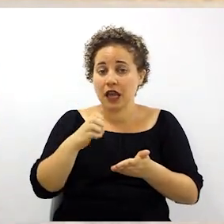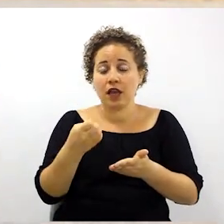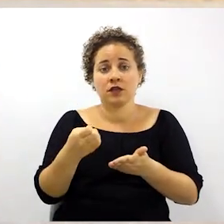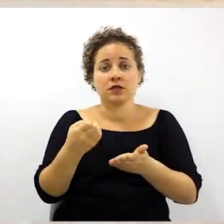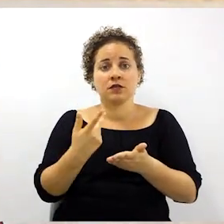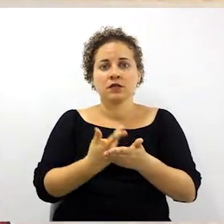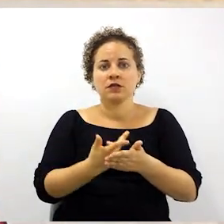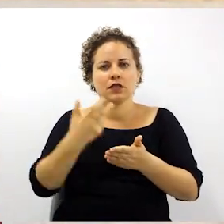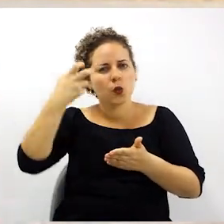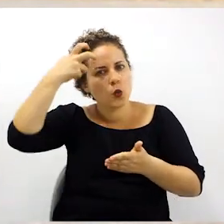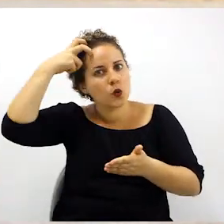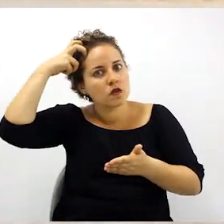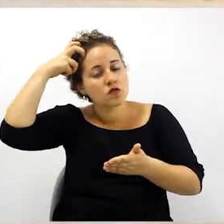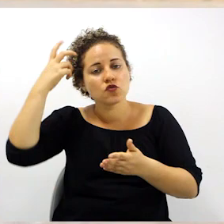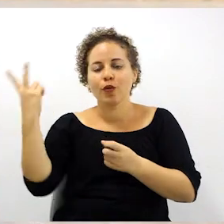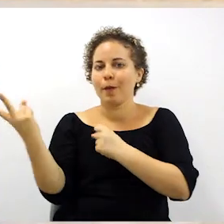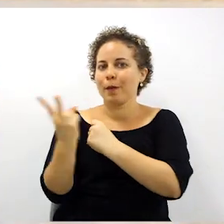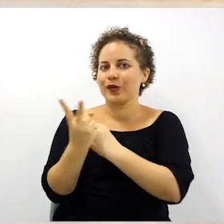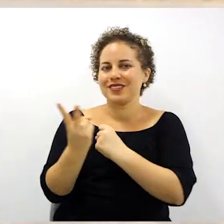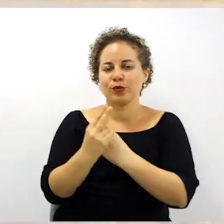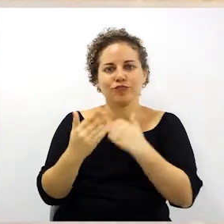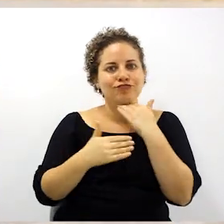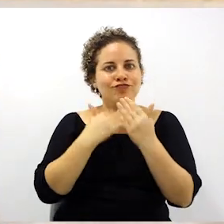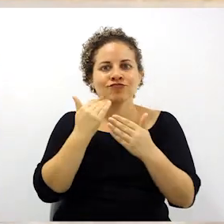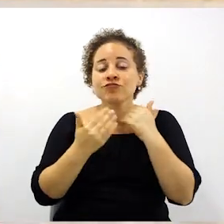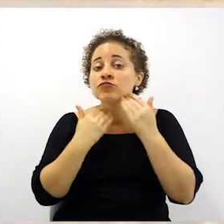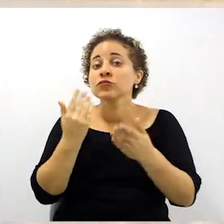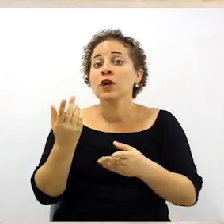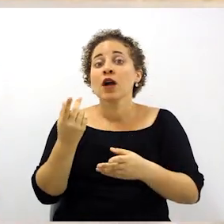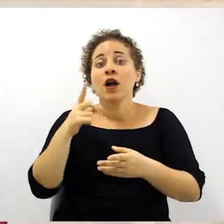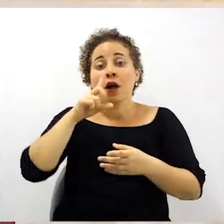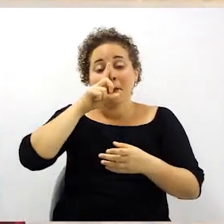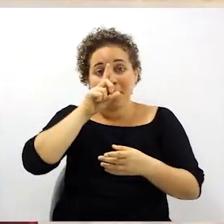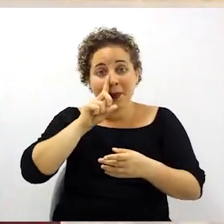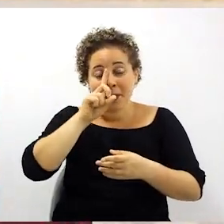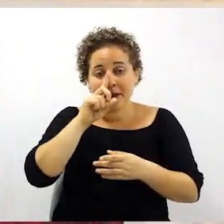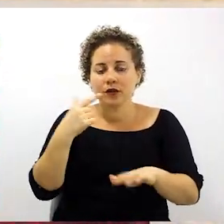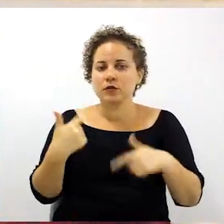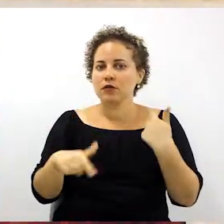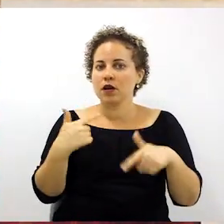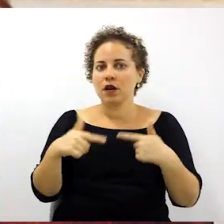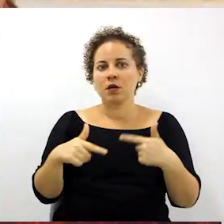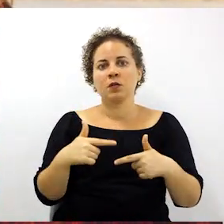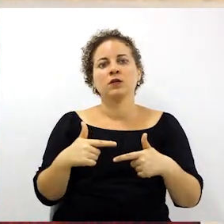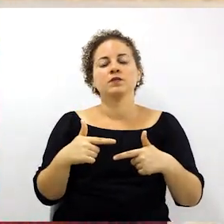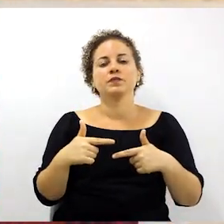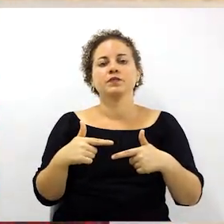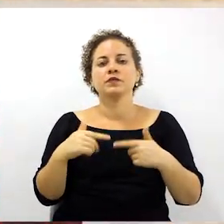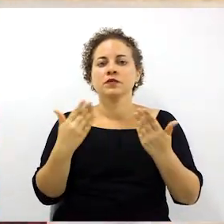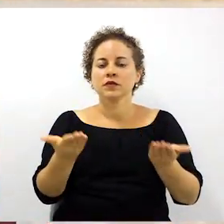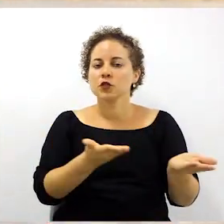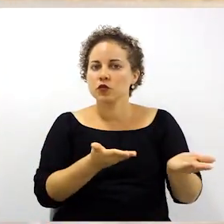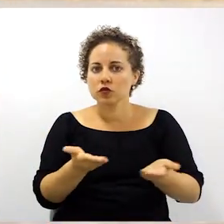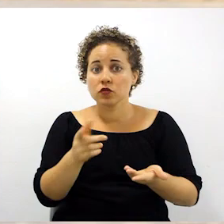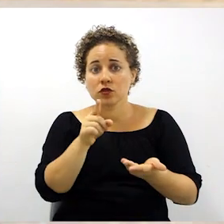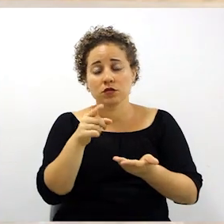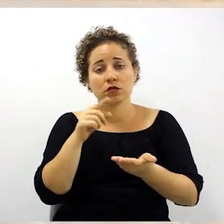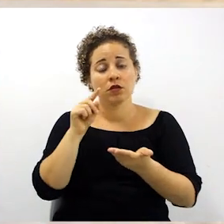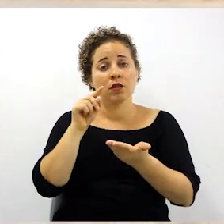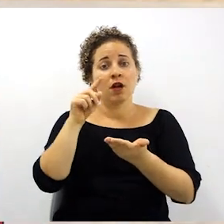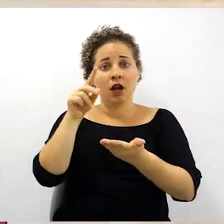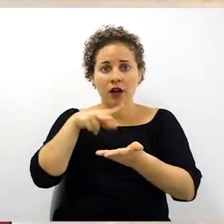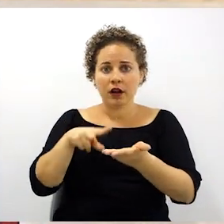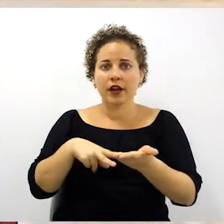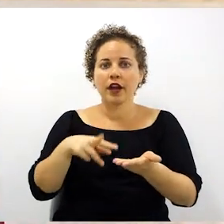da embarcação sem proteção nenhuma, oferecendo risco de acidente do trabalho. Então, eu convido vocês a lerem